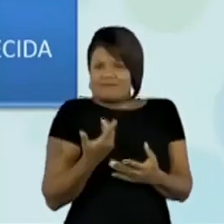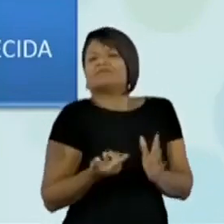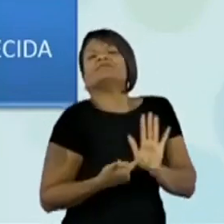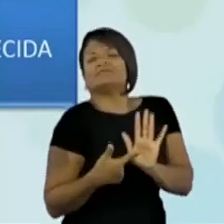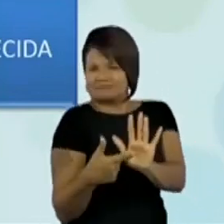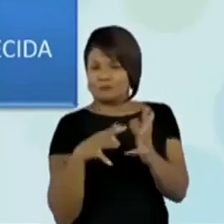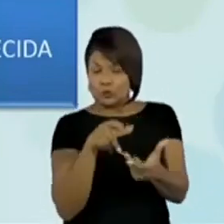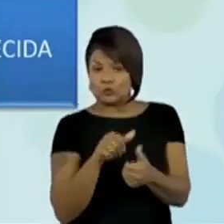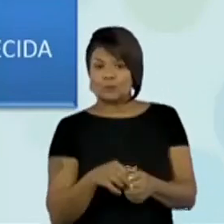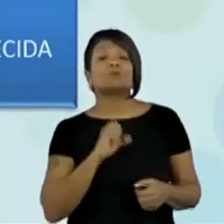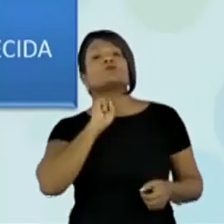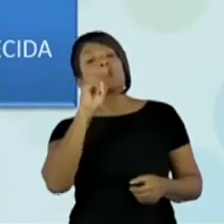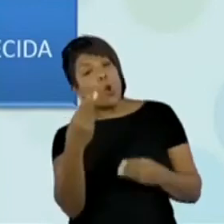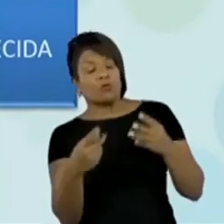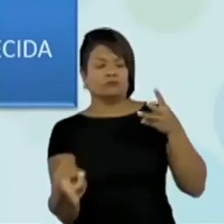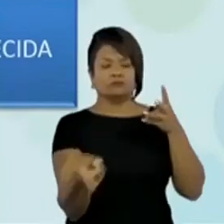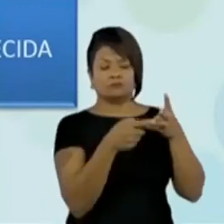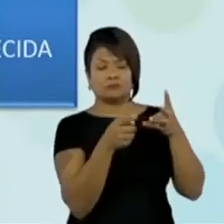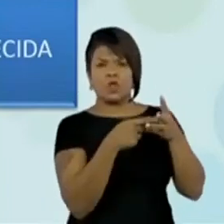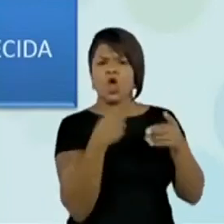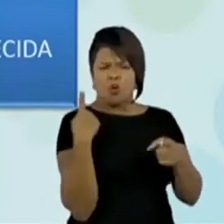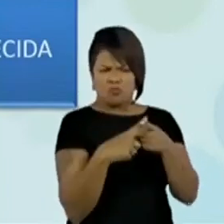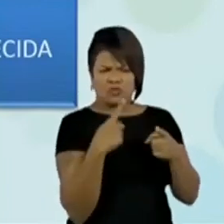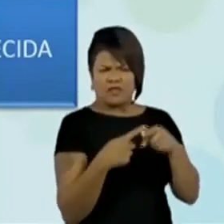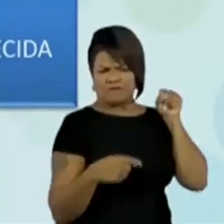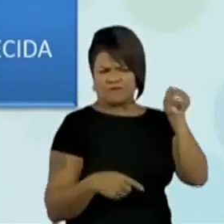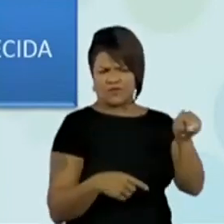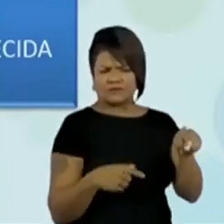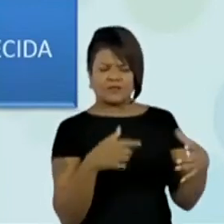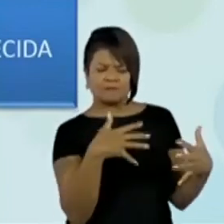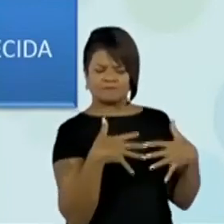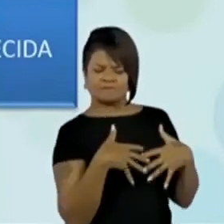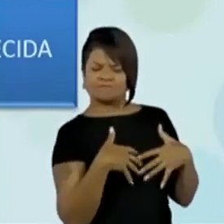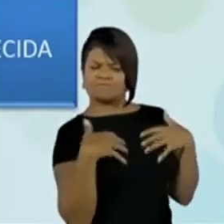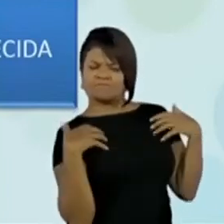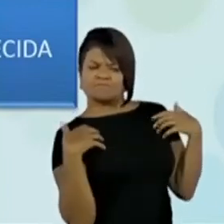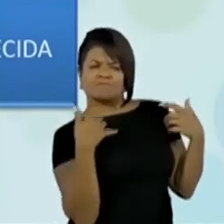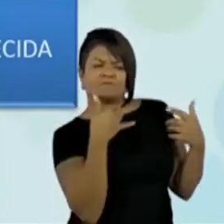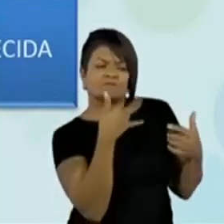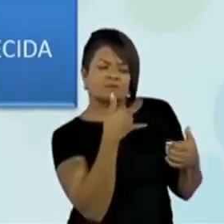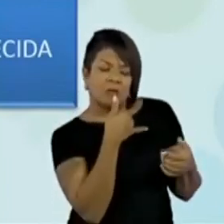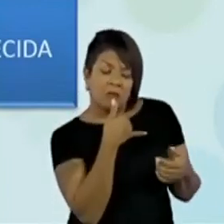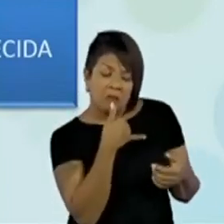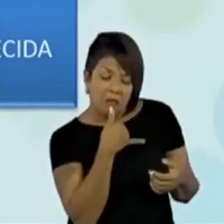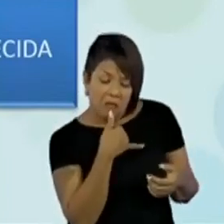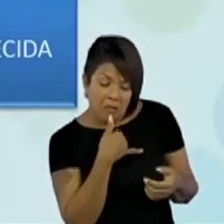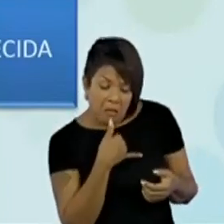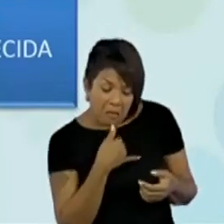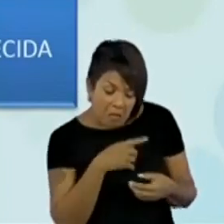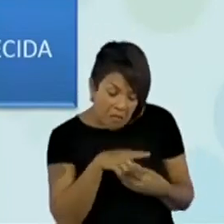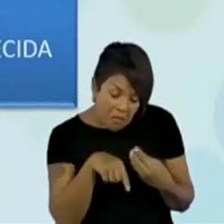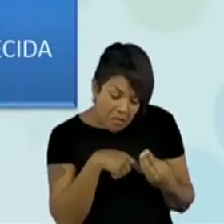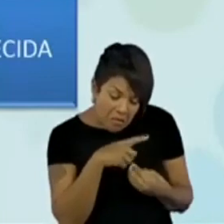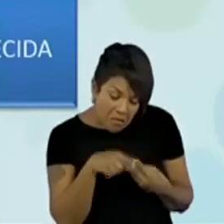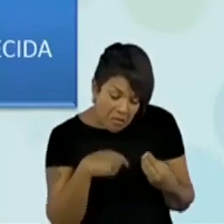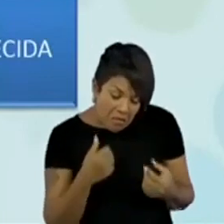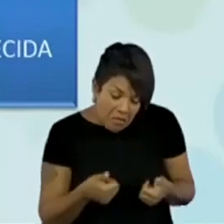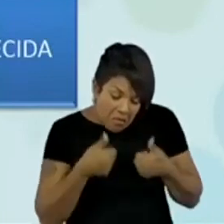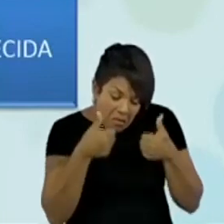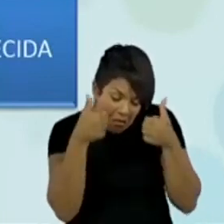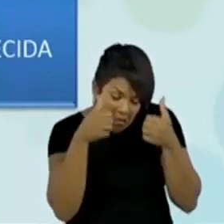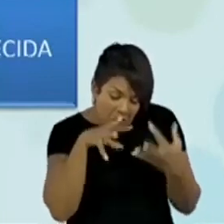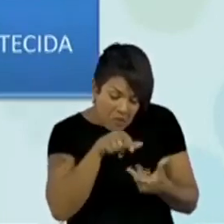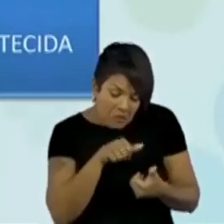mundo? Ou, por que está você com esse ar entristecida, toda enrolada, para fingir que vale alguma coisa nesse